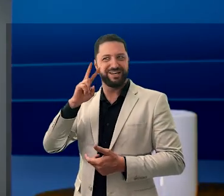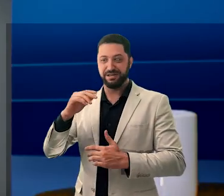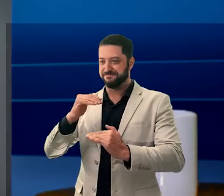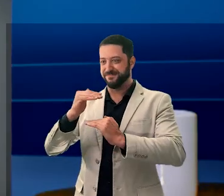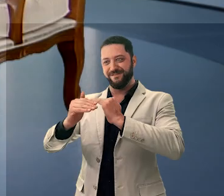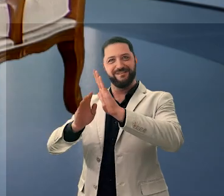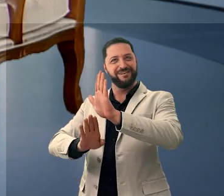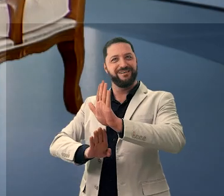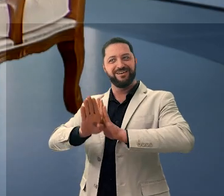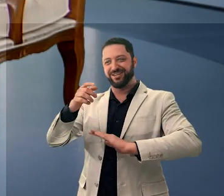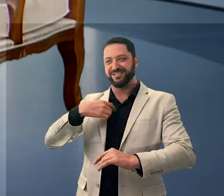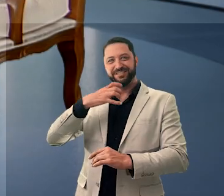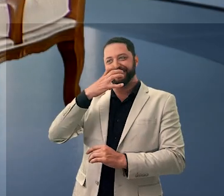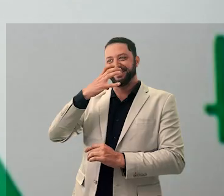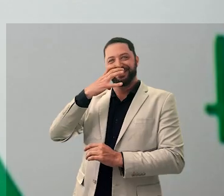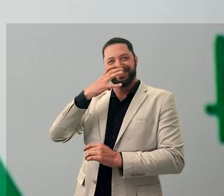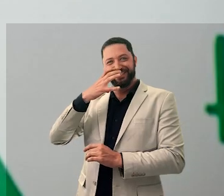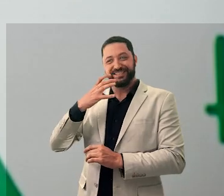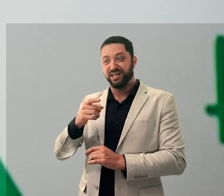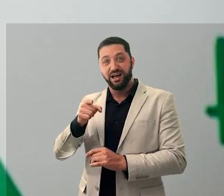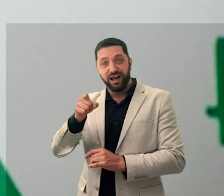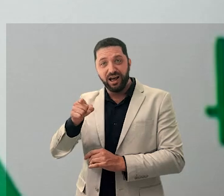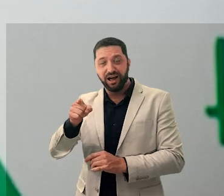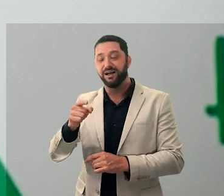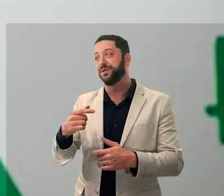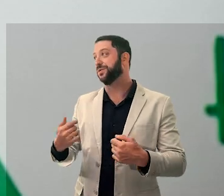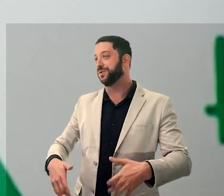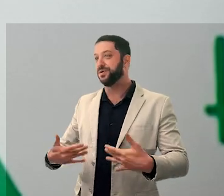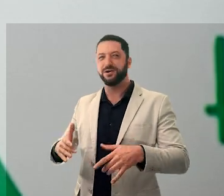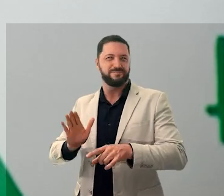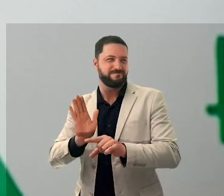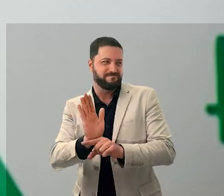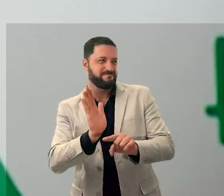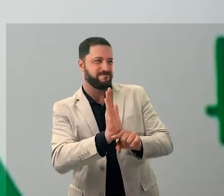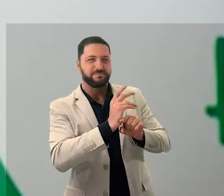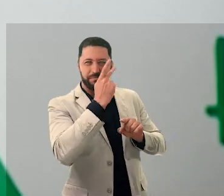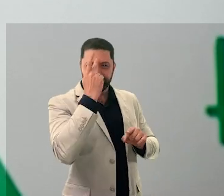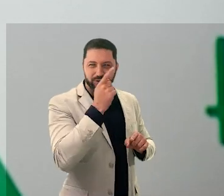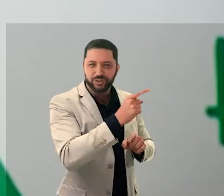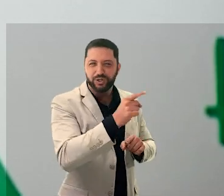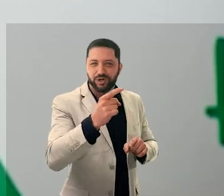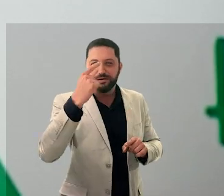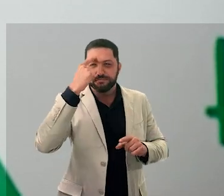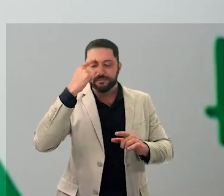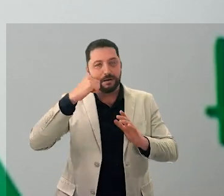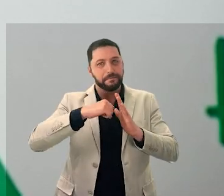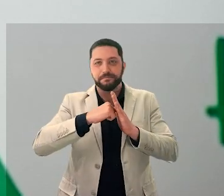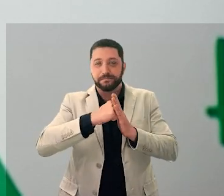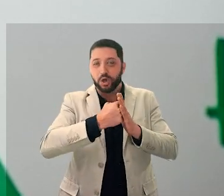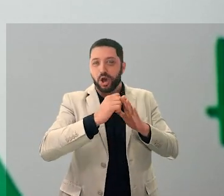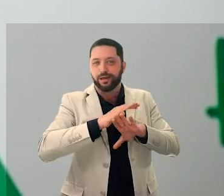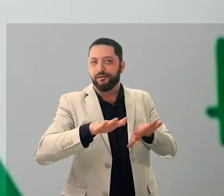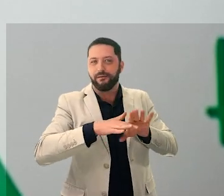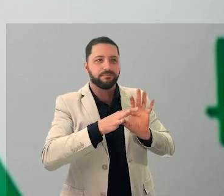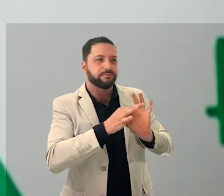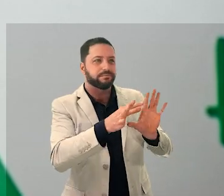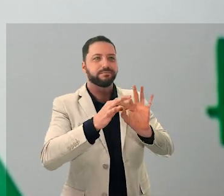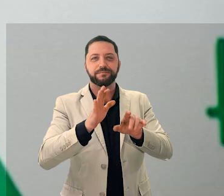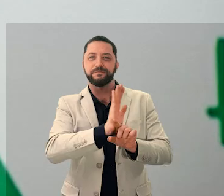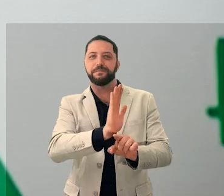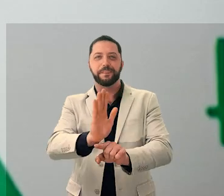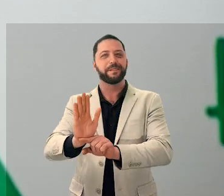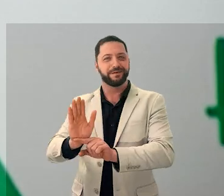de superação e desde então se tornou a maior desbloqueadora de mentes do nosso